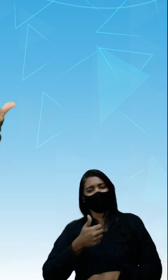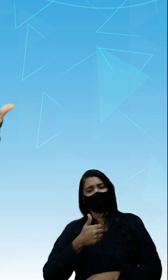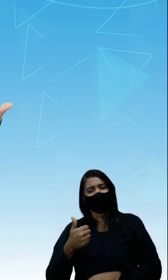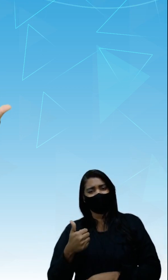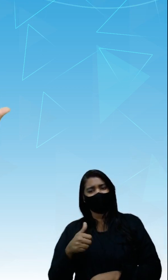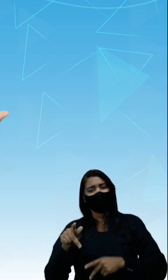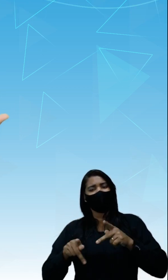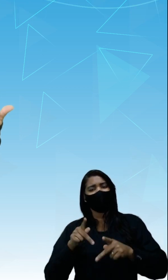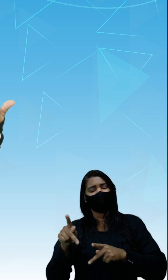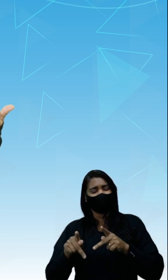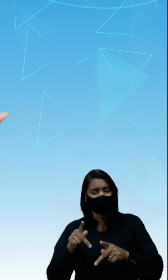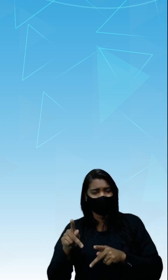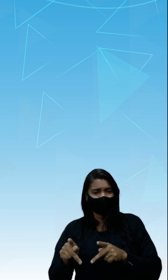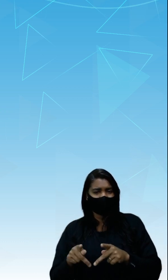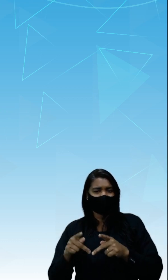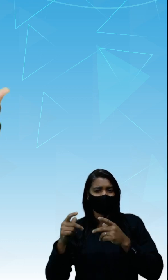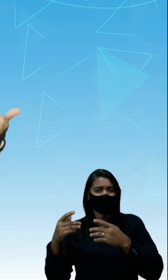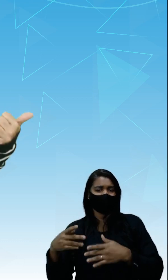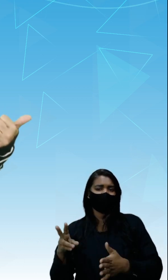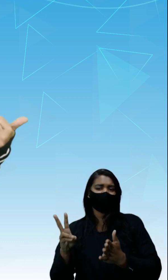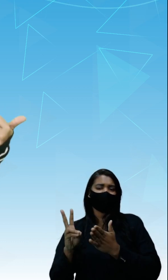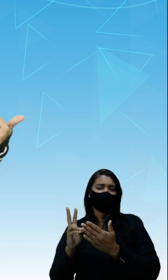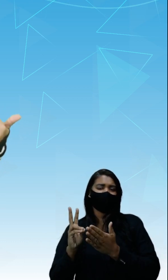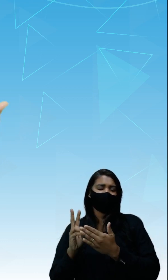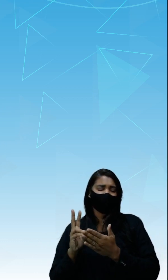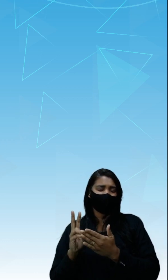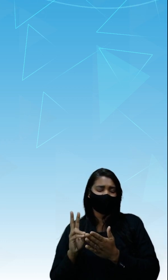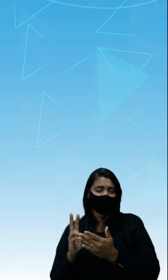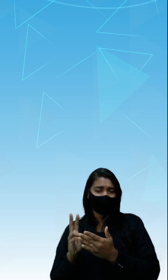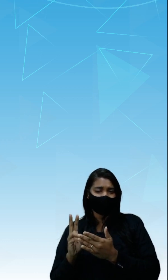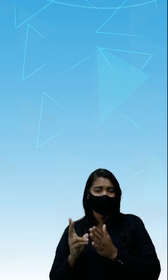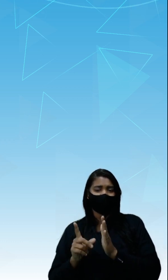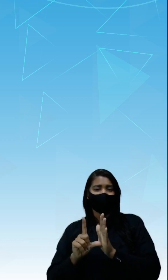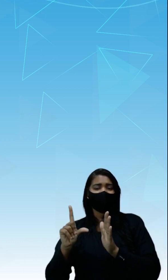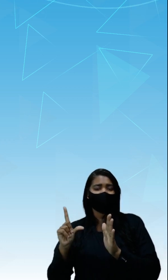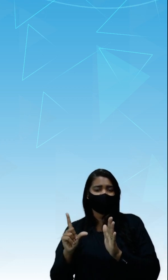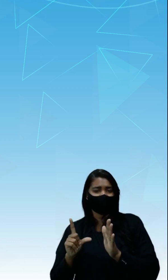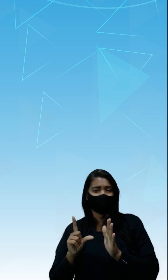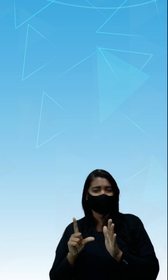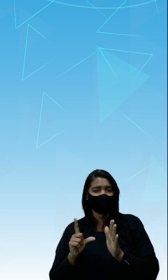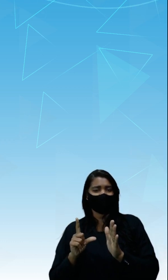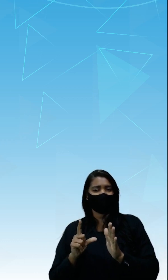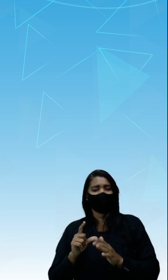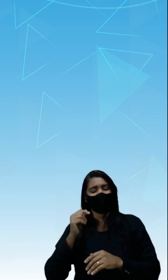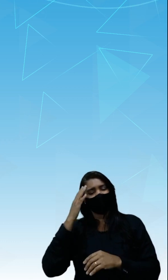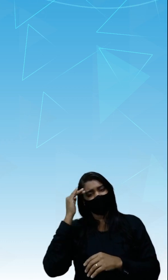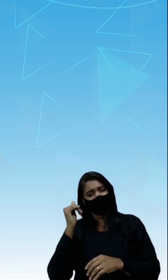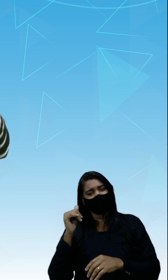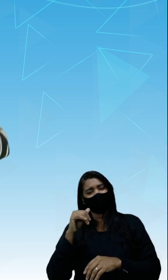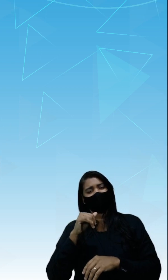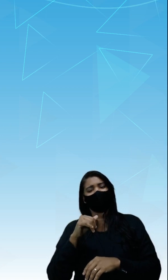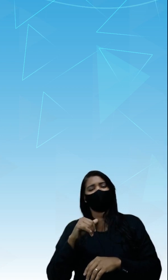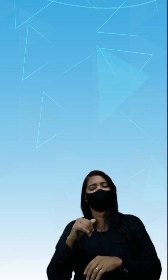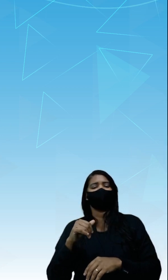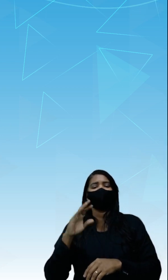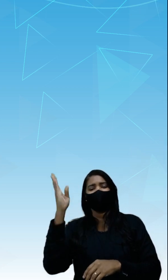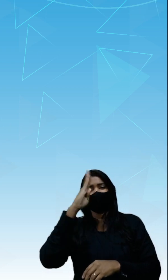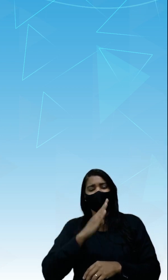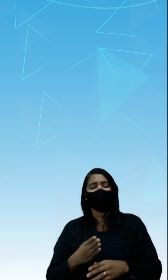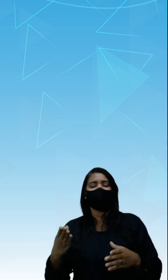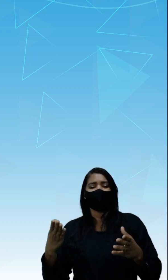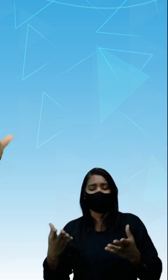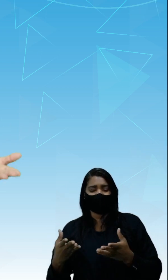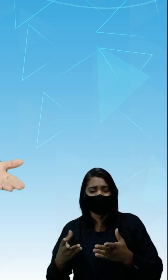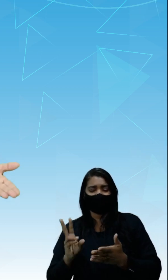nosso povo nativo, chamado povos indígenas. Antes do descobrimento do Brasil, o território já era habitado, já era